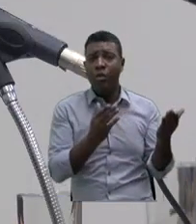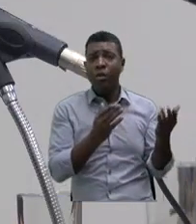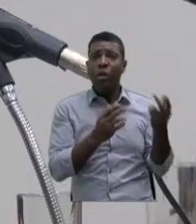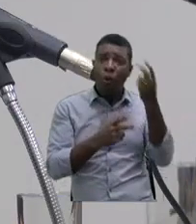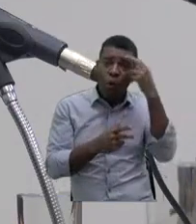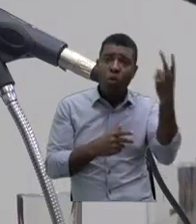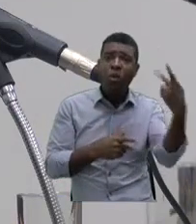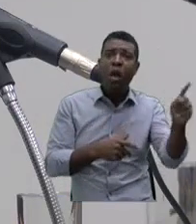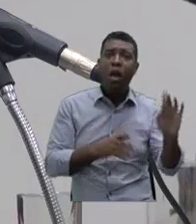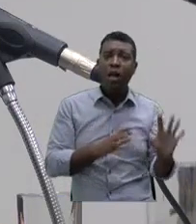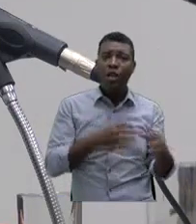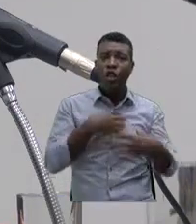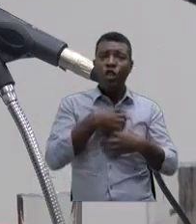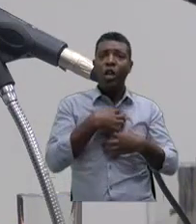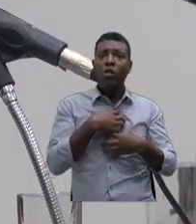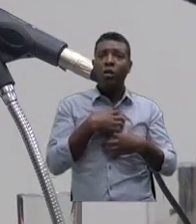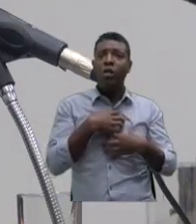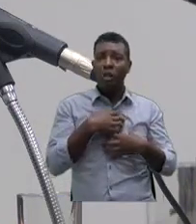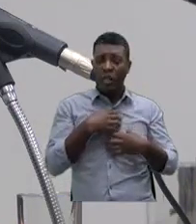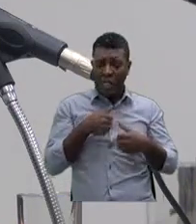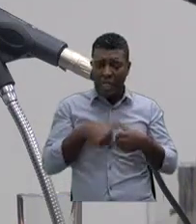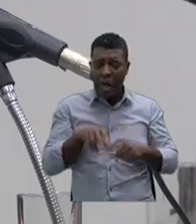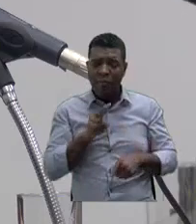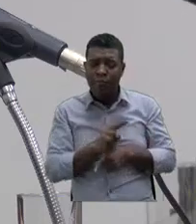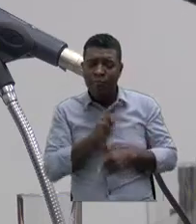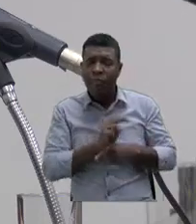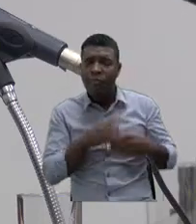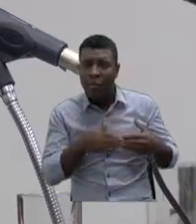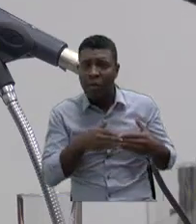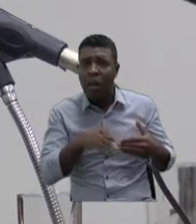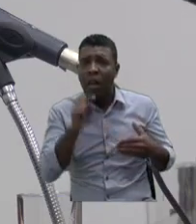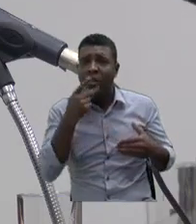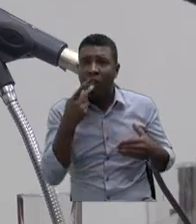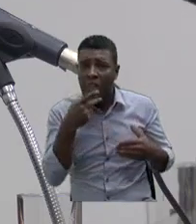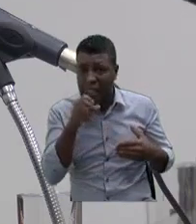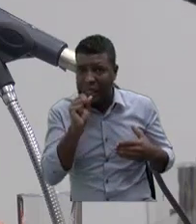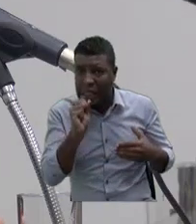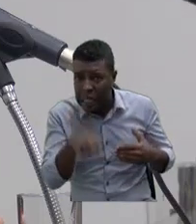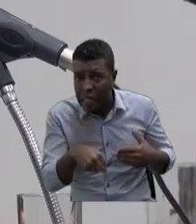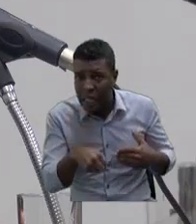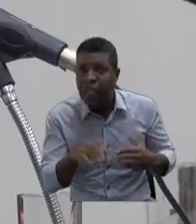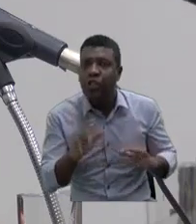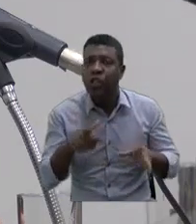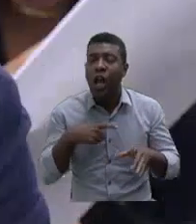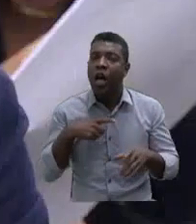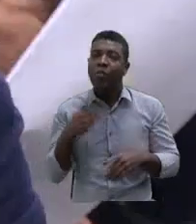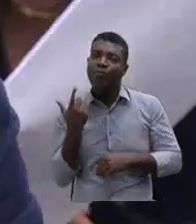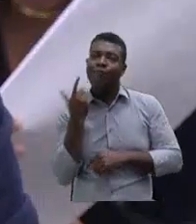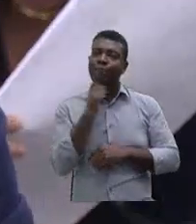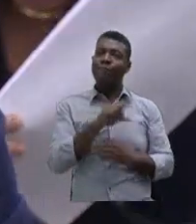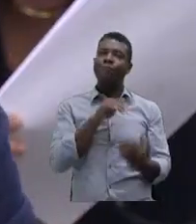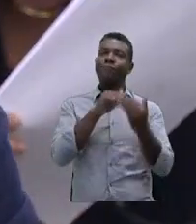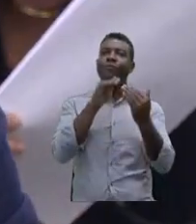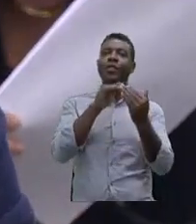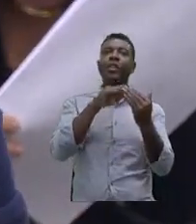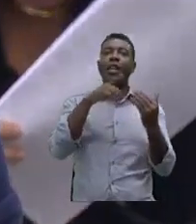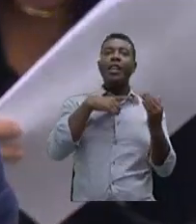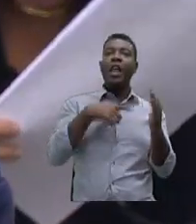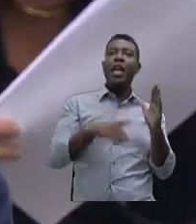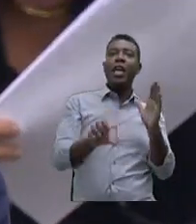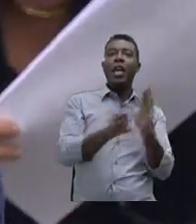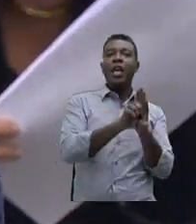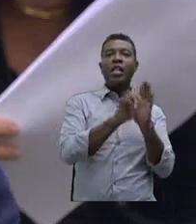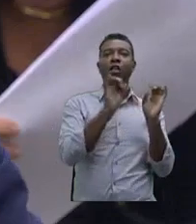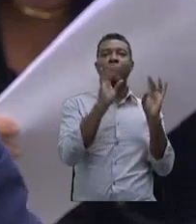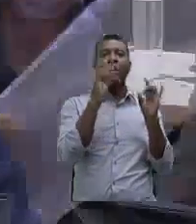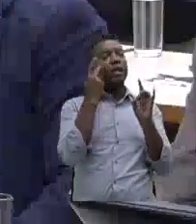previsto agora, e eu acredito que já vai sair o edital agora, ele está fazendo que sim, então é porque já teve o de acordo, teremos um edital especial para o Vale de Jequitinhonha. Muito bem, fico